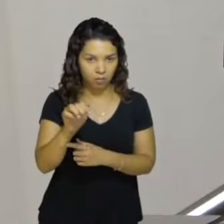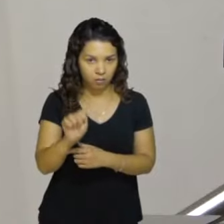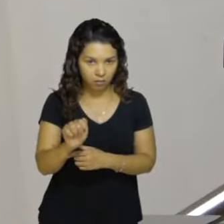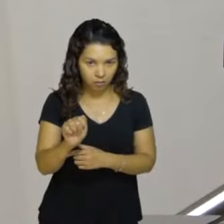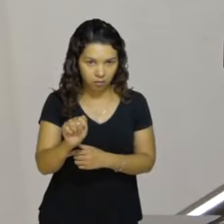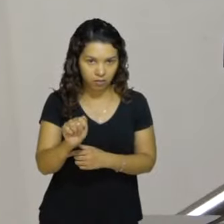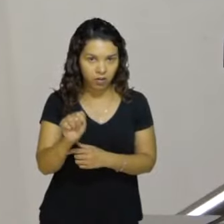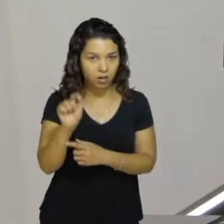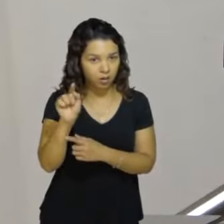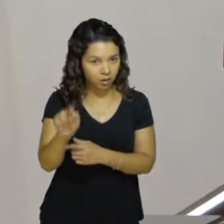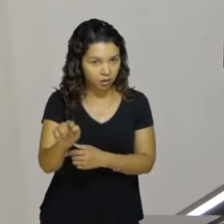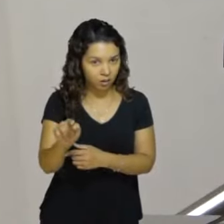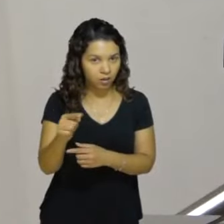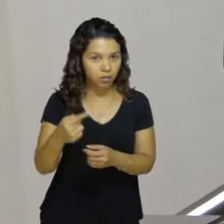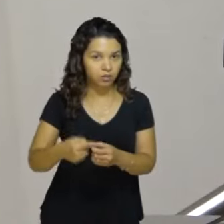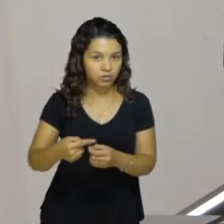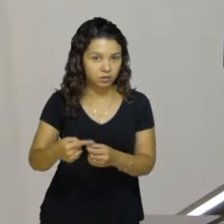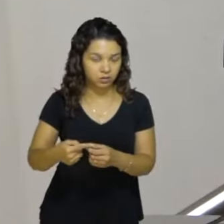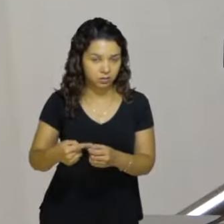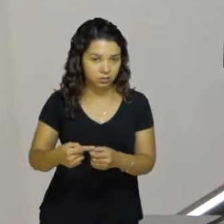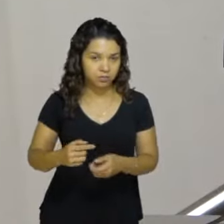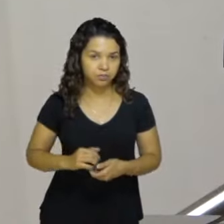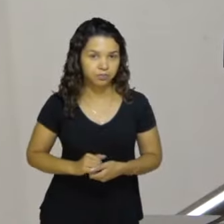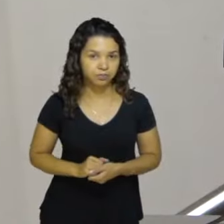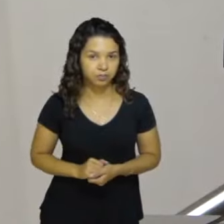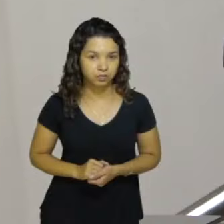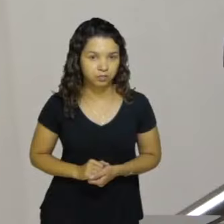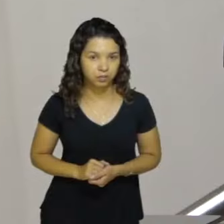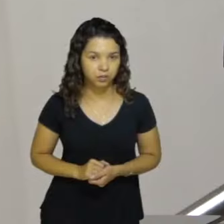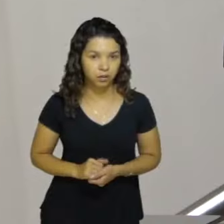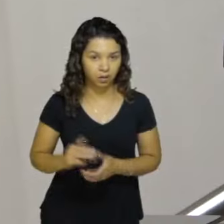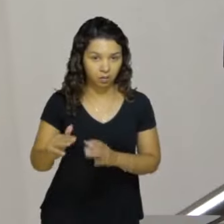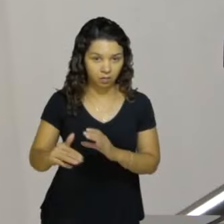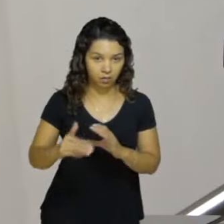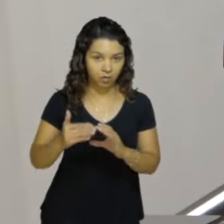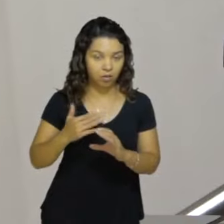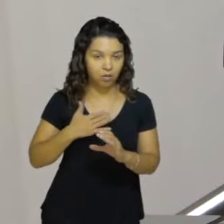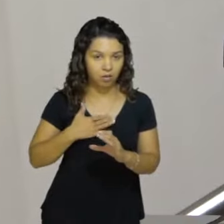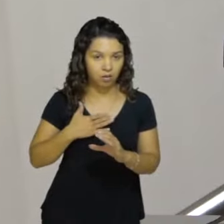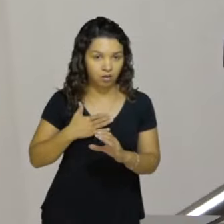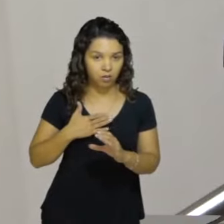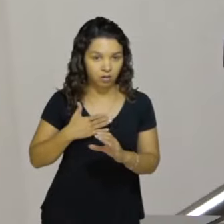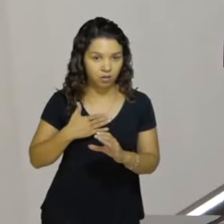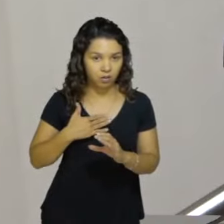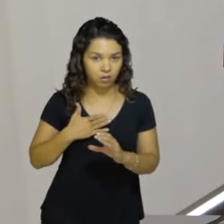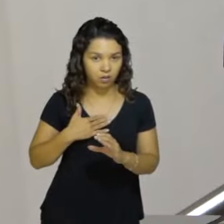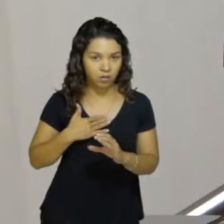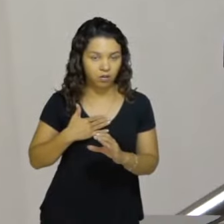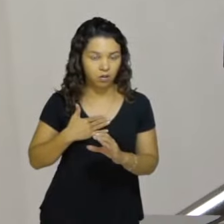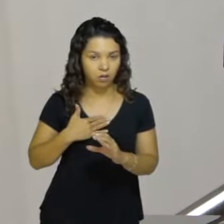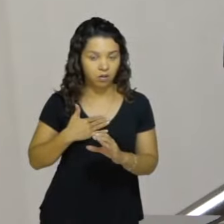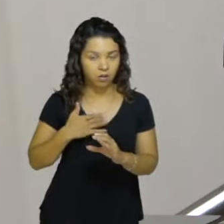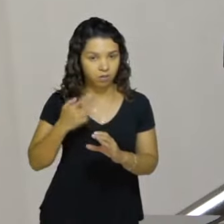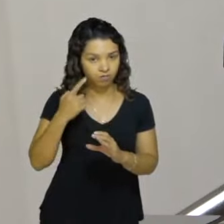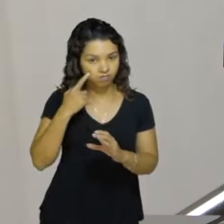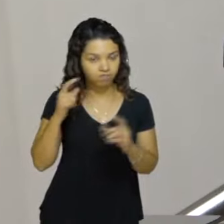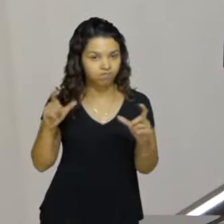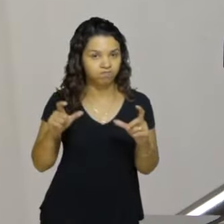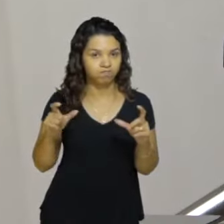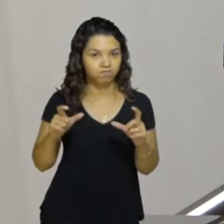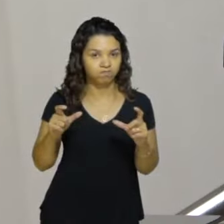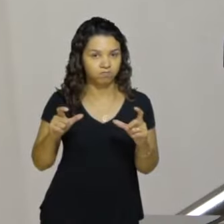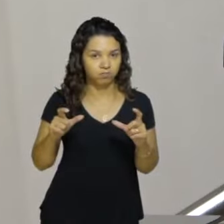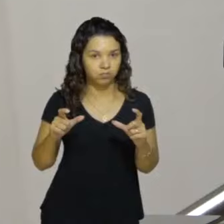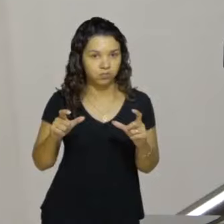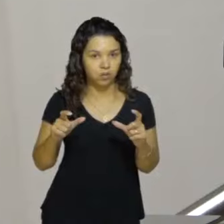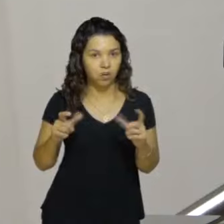que acende um alerta. E hoje, inclusive, alguns pais e as profissionais da